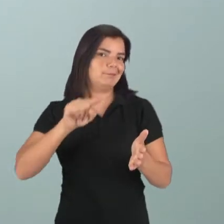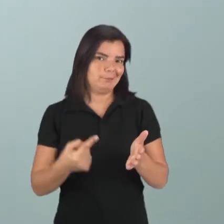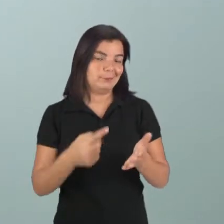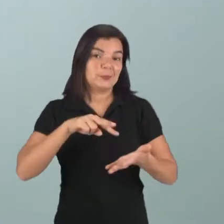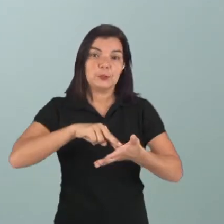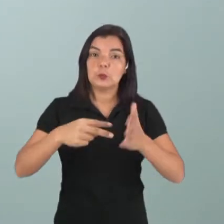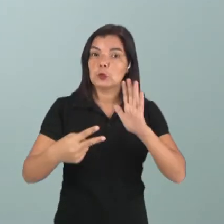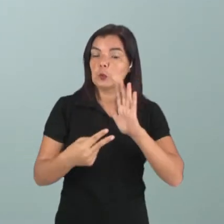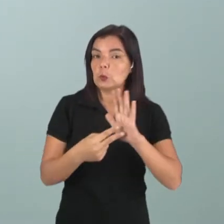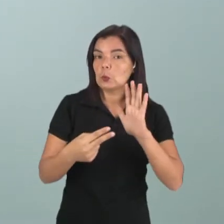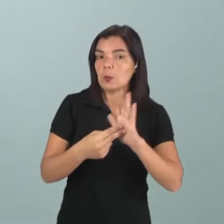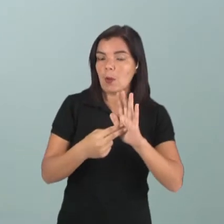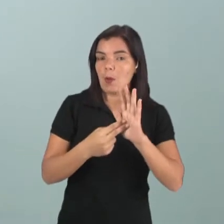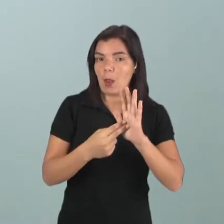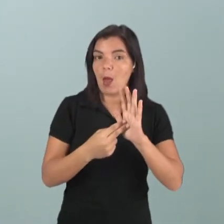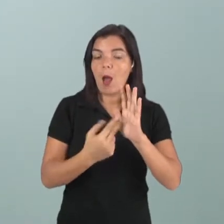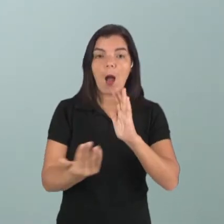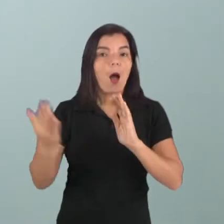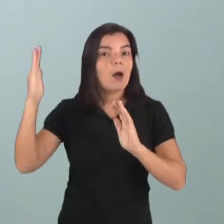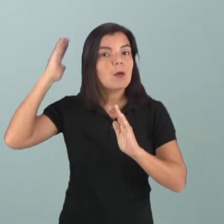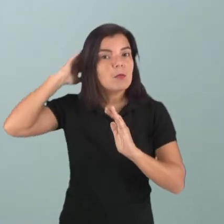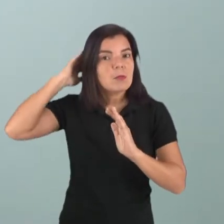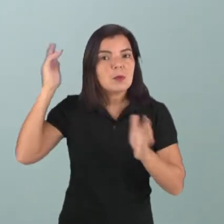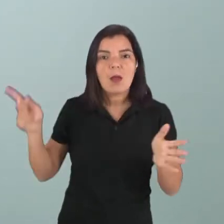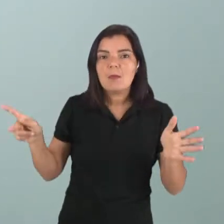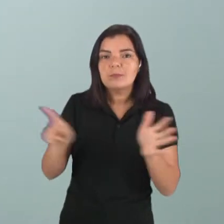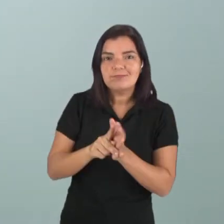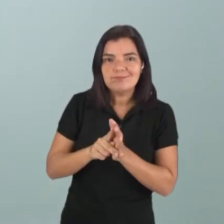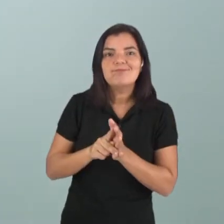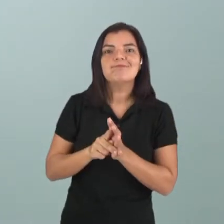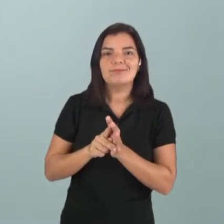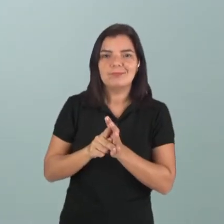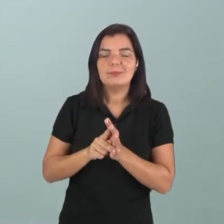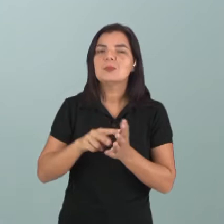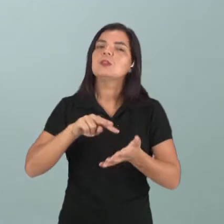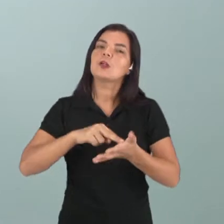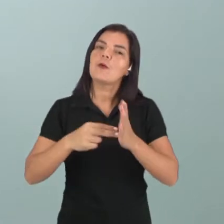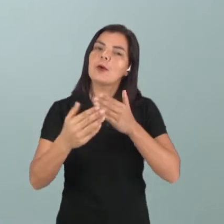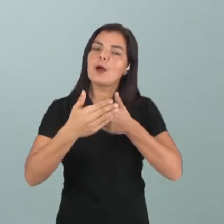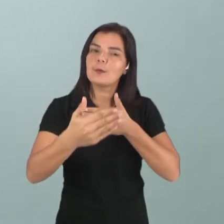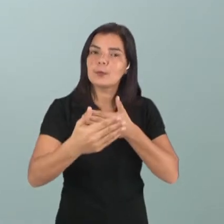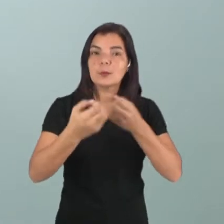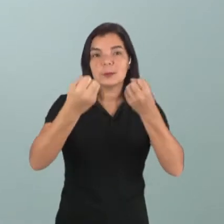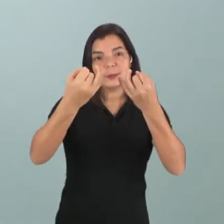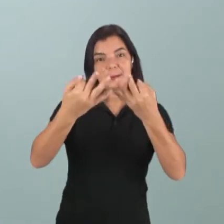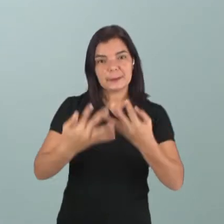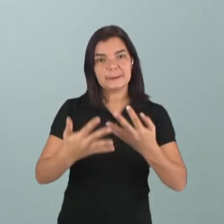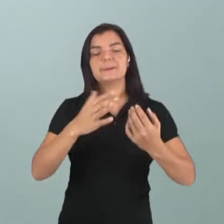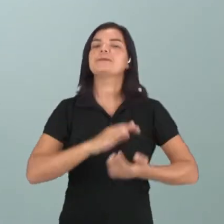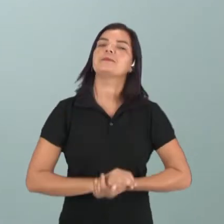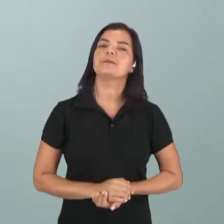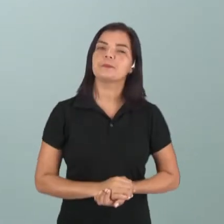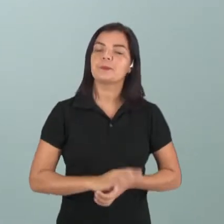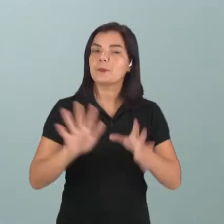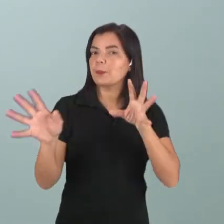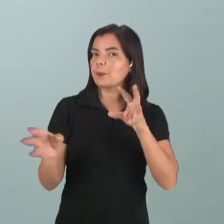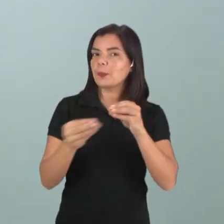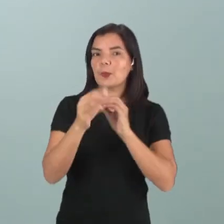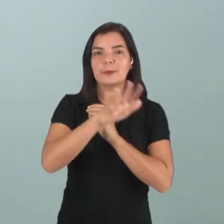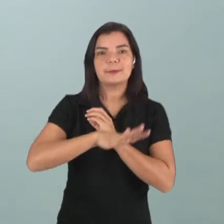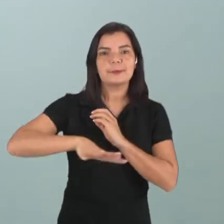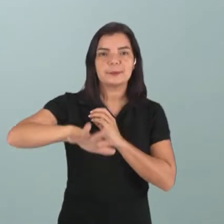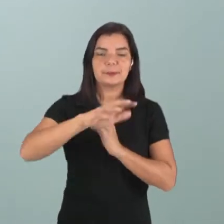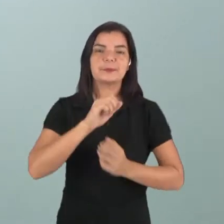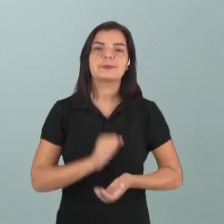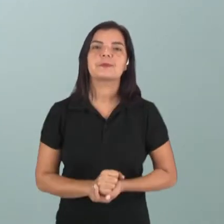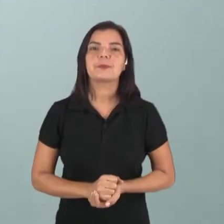quer dizer que o termo atrás dela, ele é específico. E o que vem à frente é uma explicação, uma generalização,